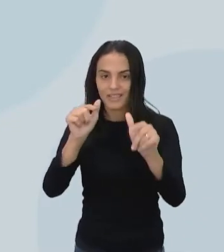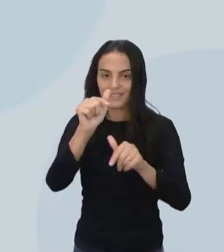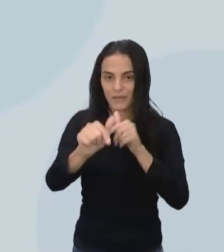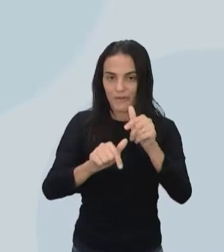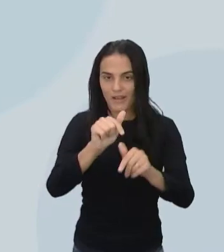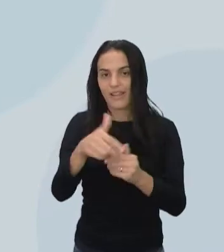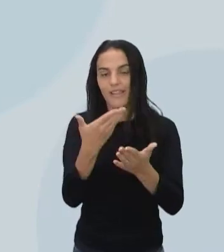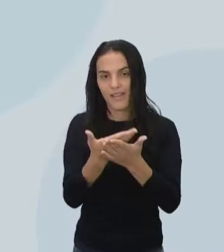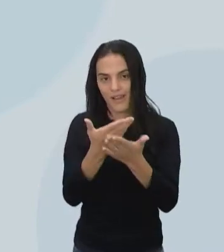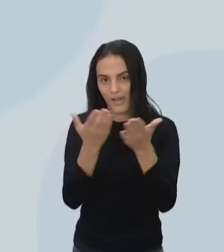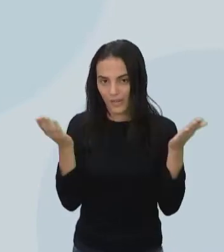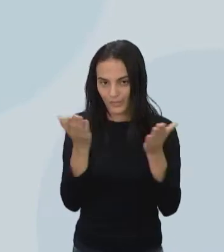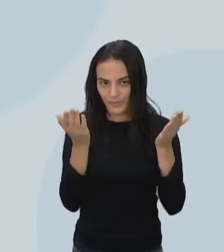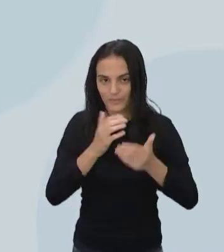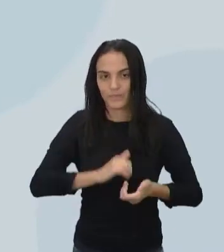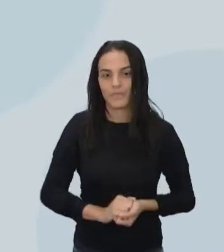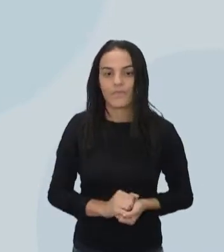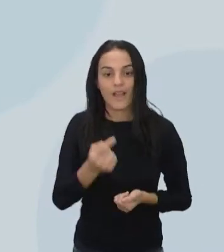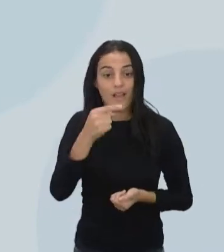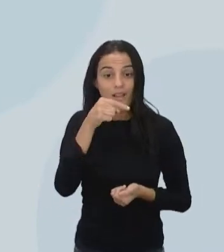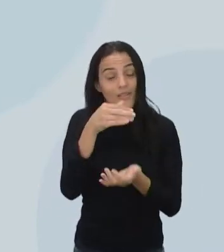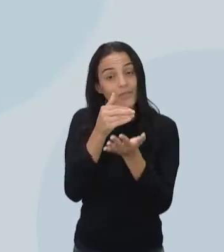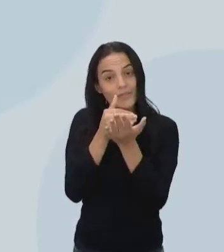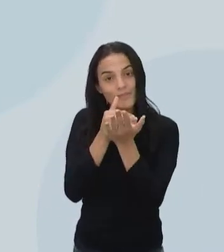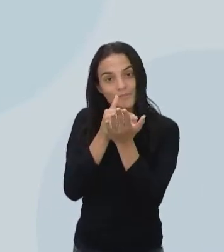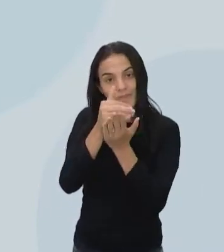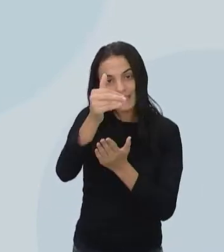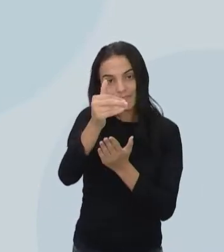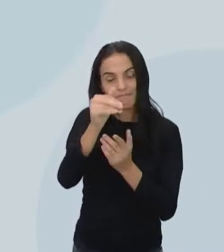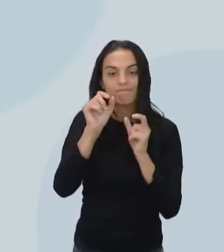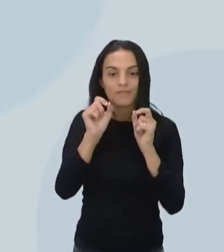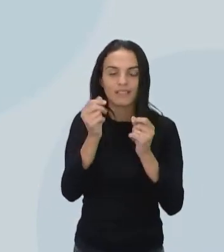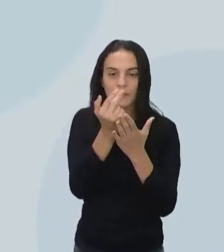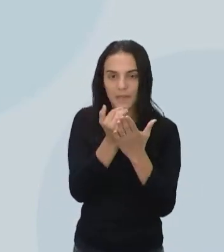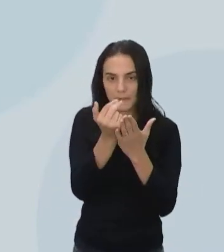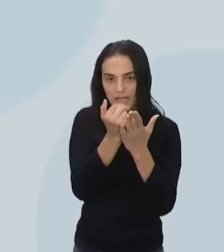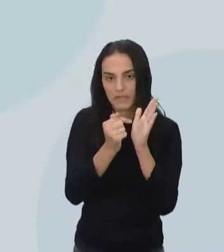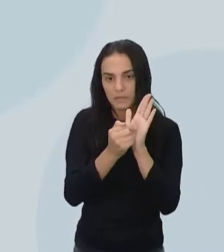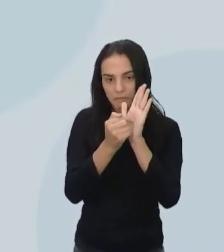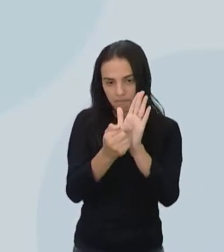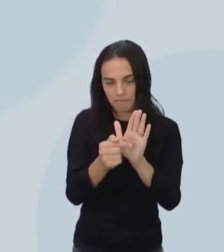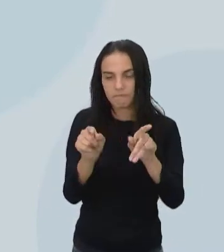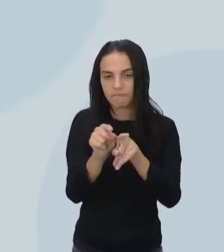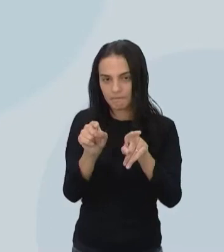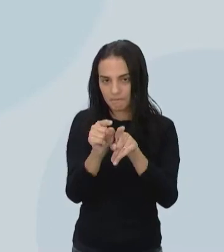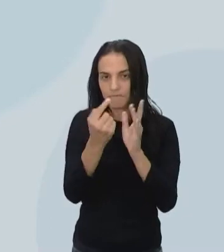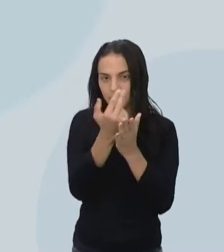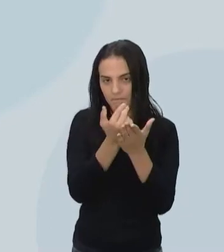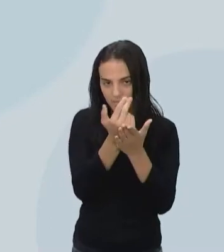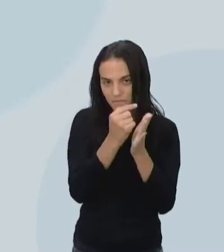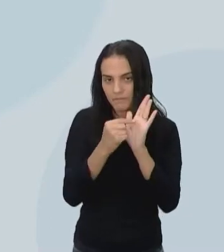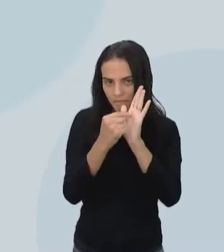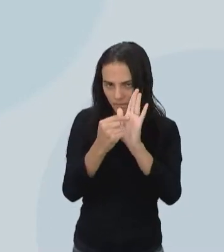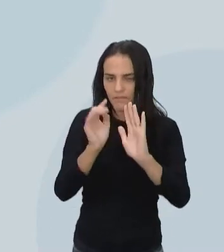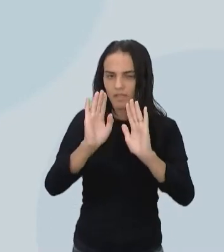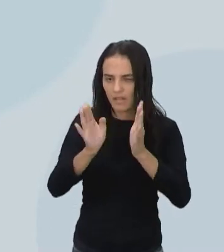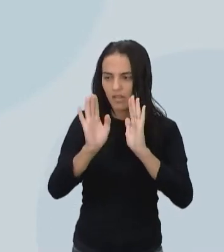hoje. Para a gente começar, nós temos uma imagem, essa imagem também foi mostrada na